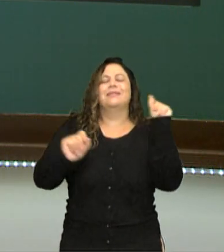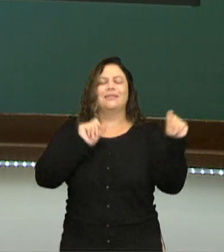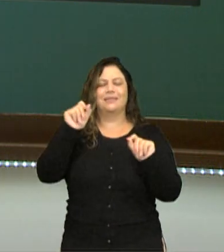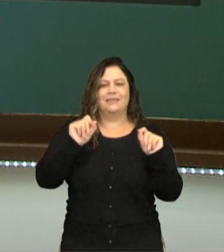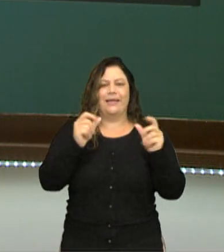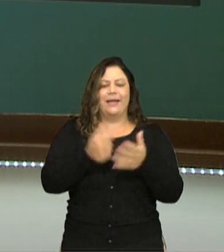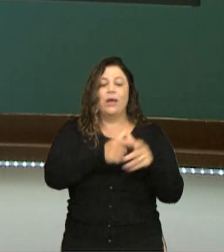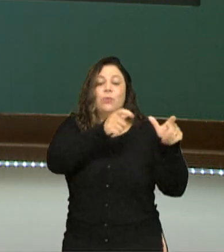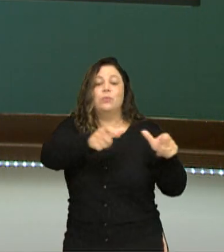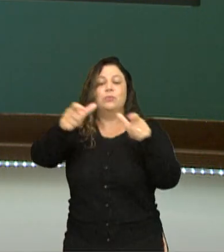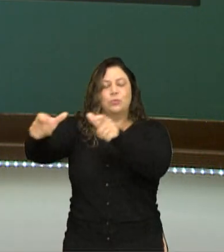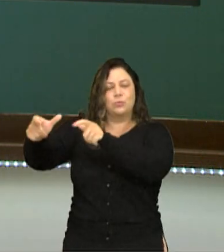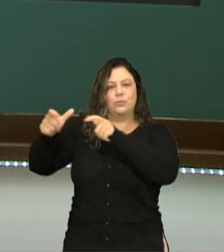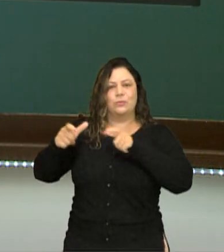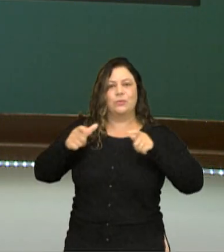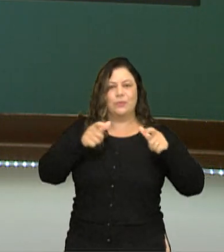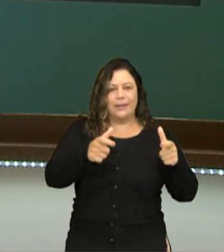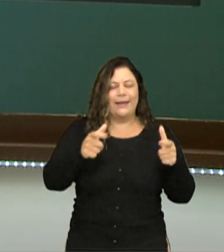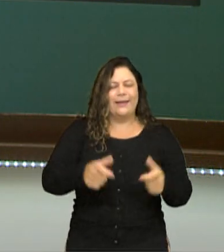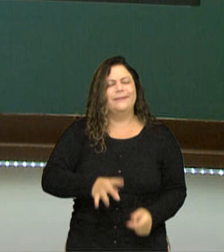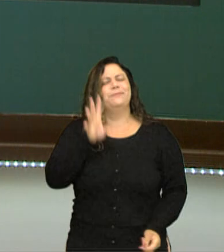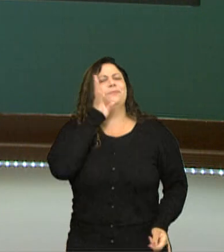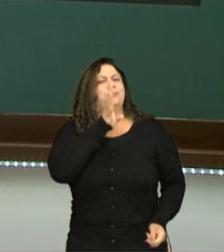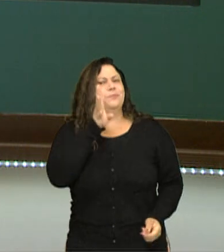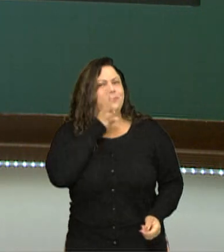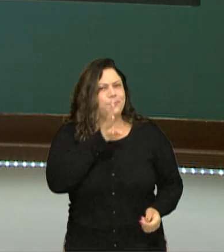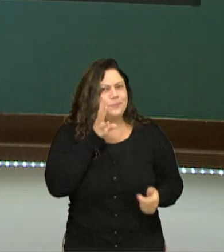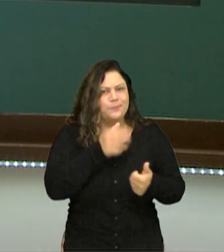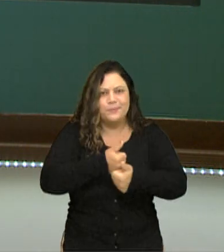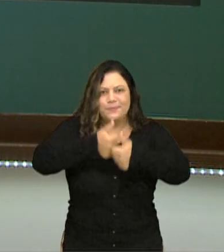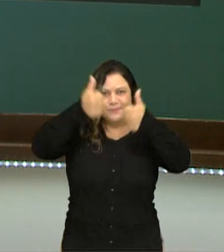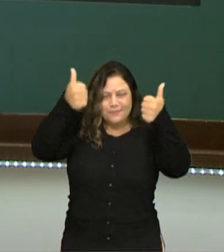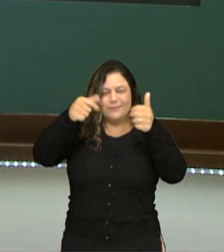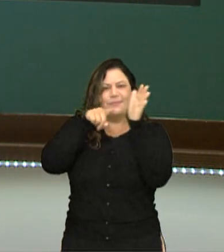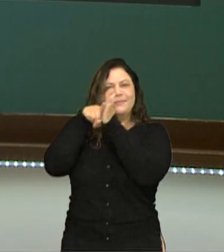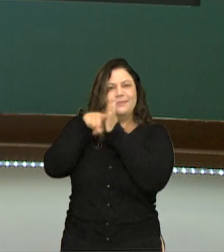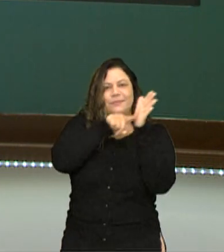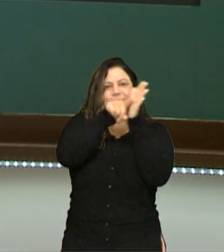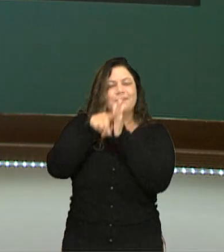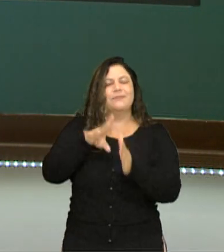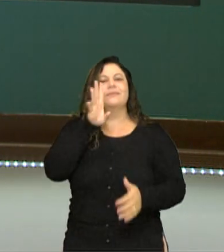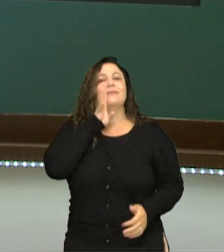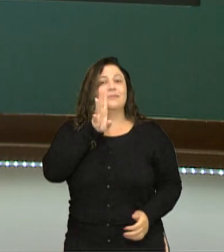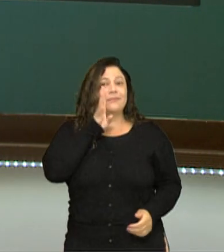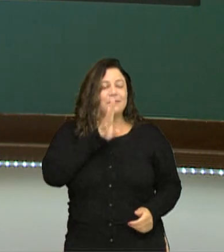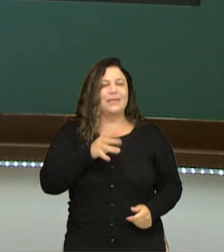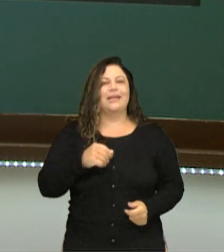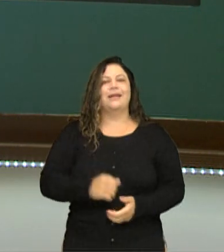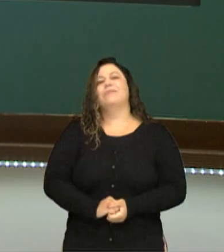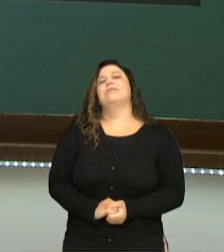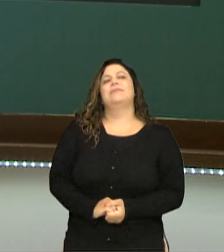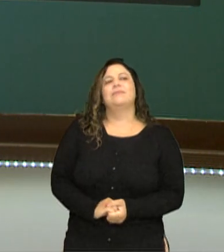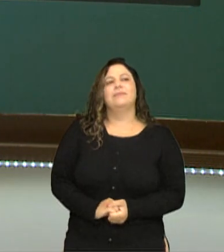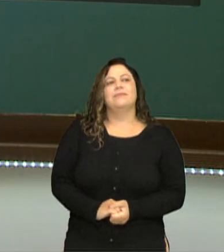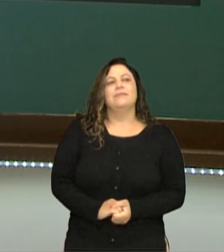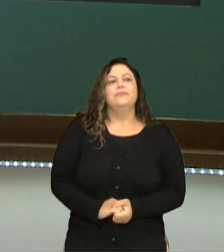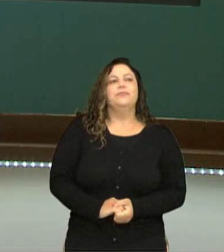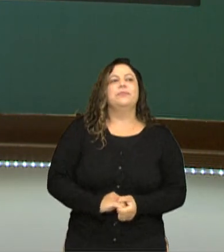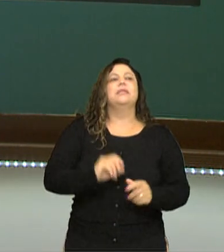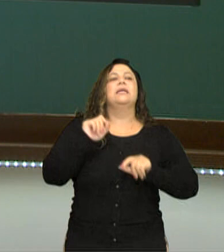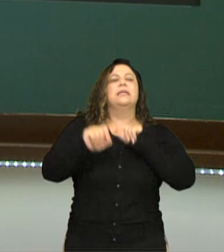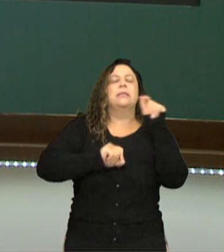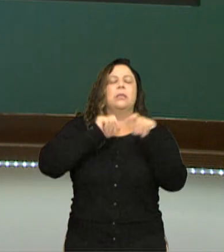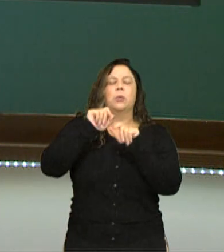os lugares, É muito bacana, tá bom? Então faça aí uma pesquisa bem legal. Então, tridimensionalidade na